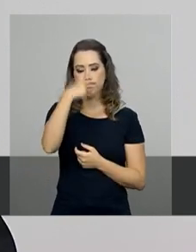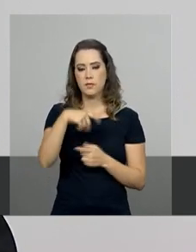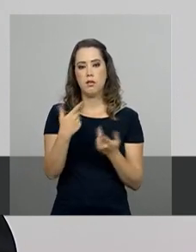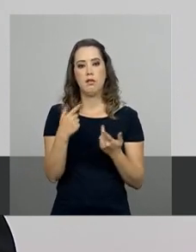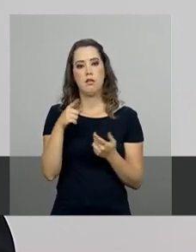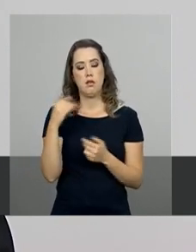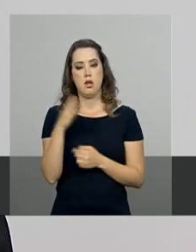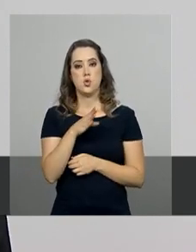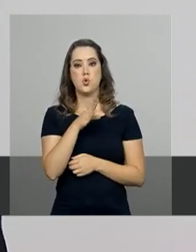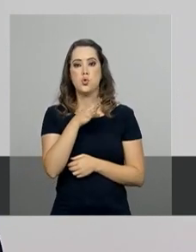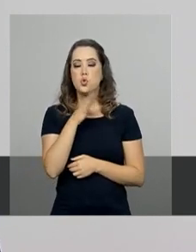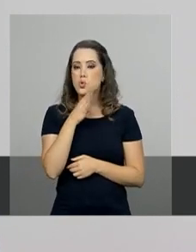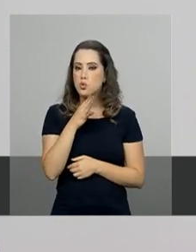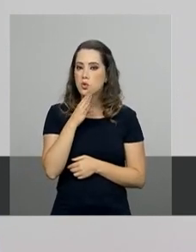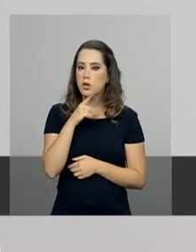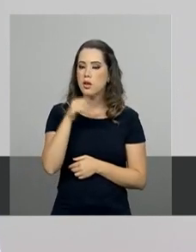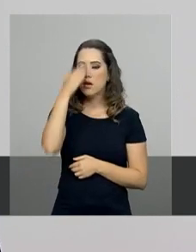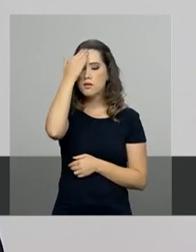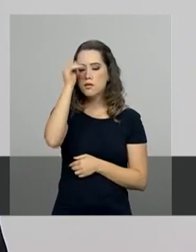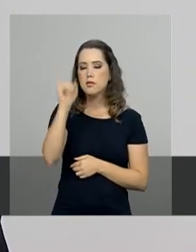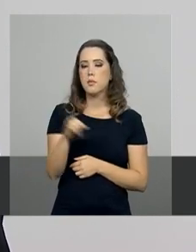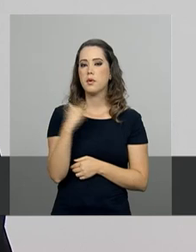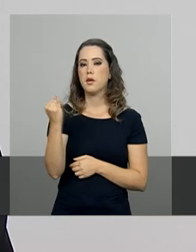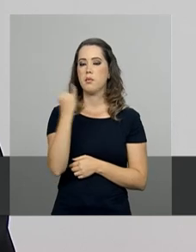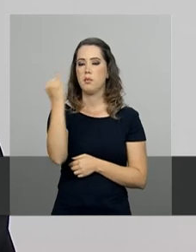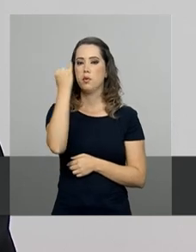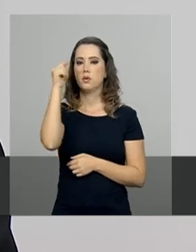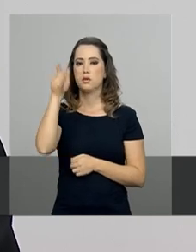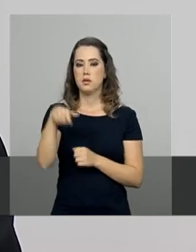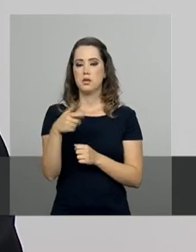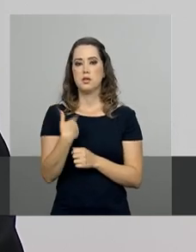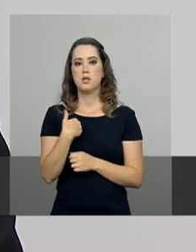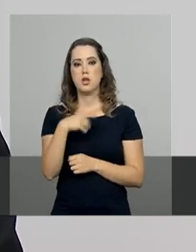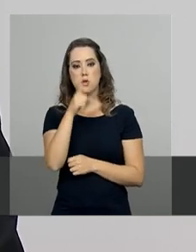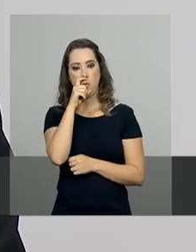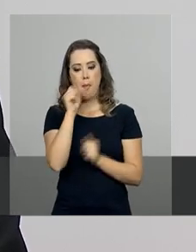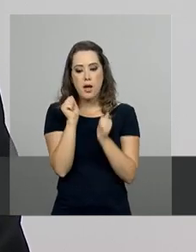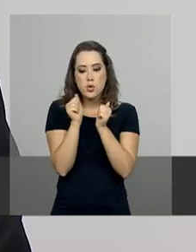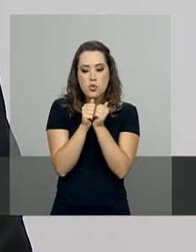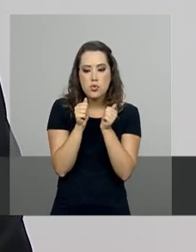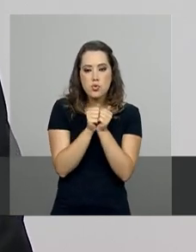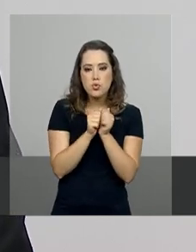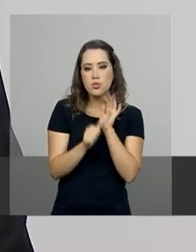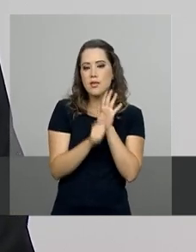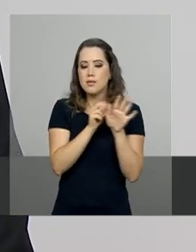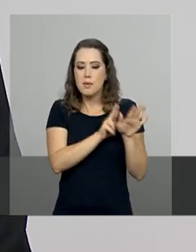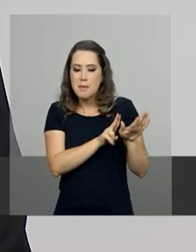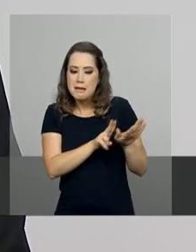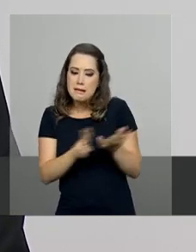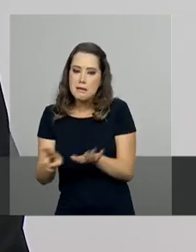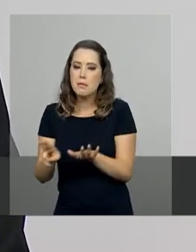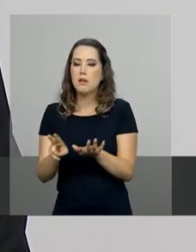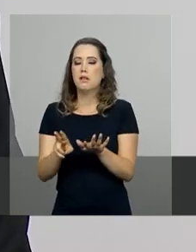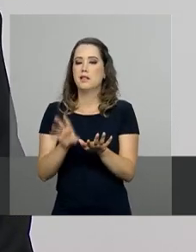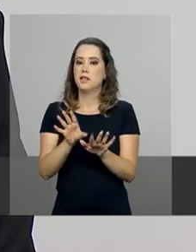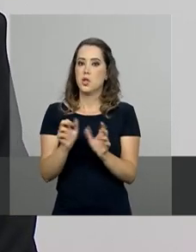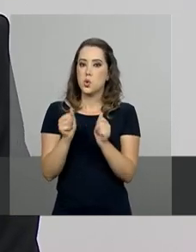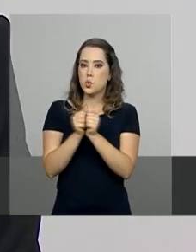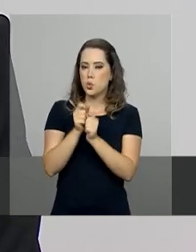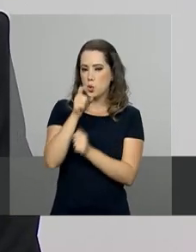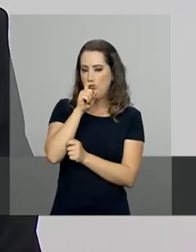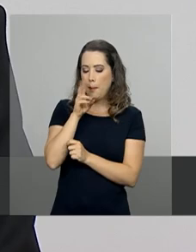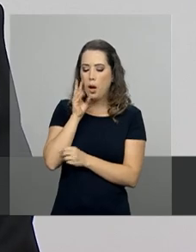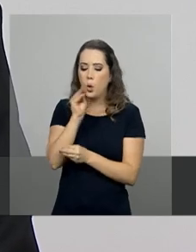pai nas primeiras semanas da vida da criança é crucial porque estimula nessa fase particularmente